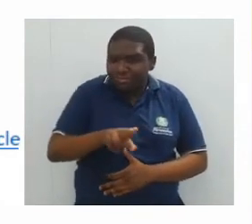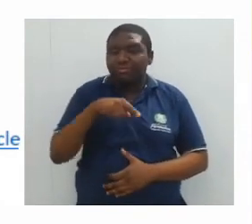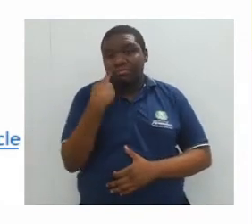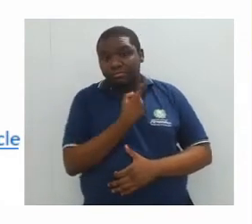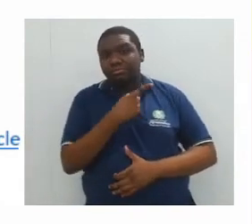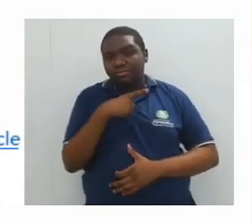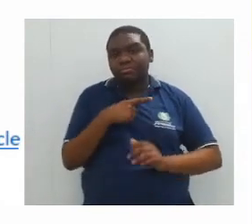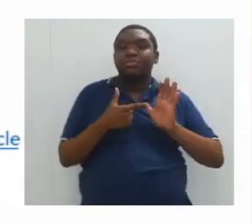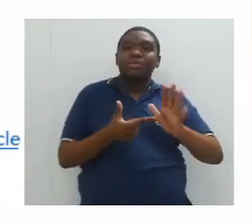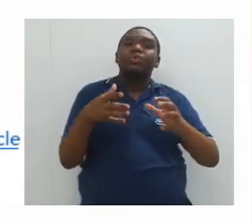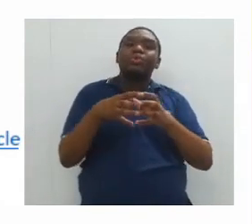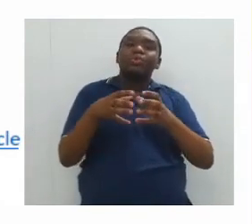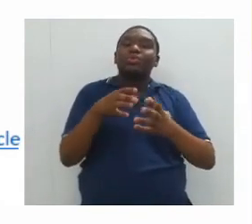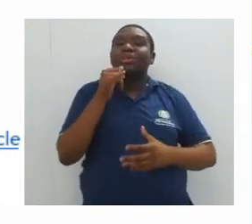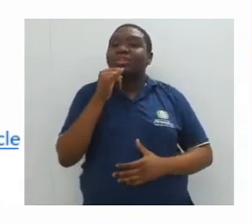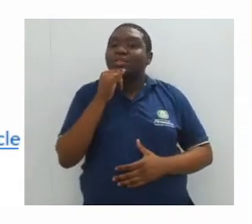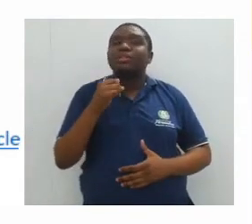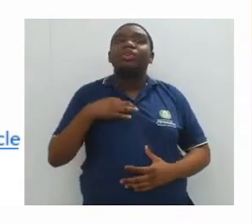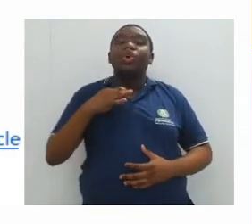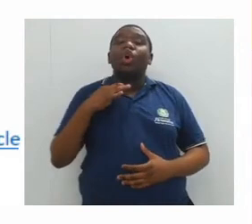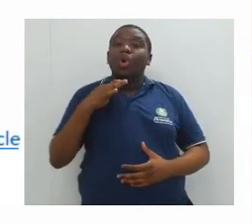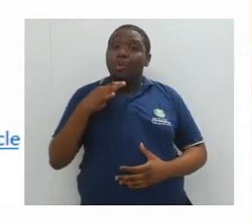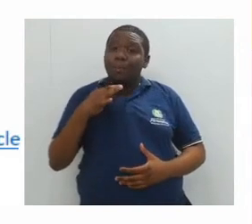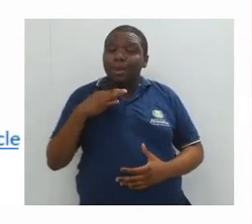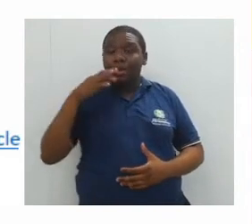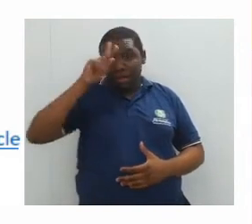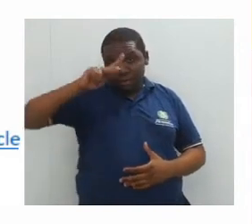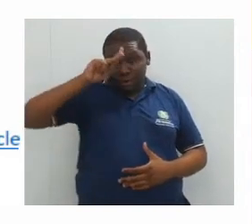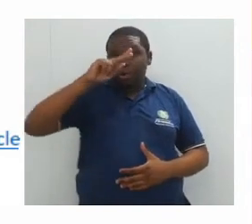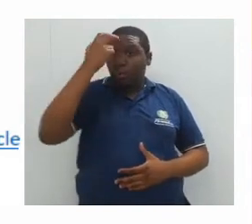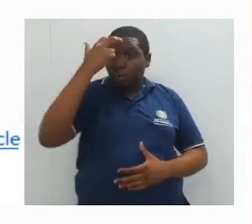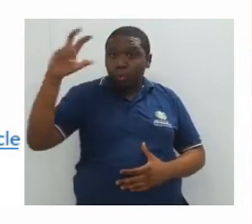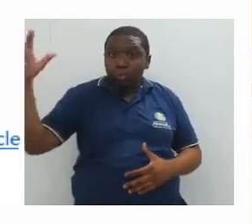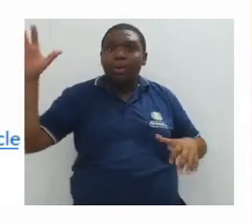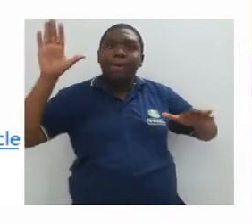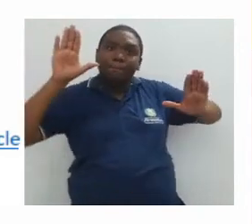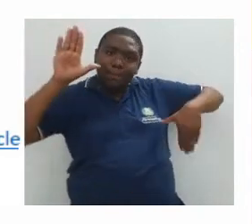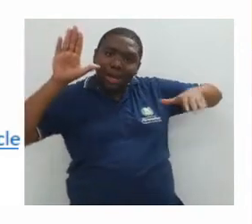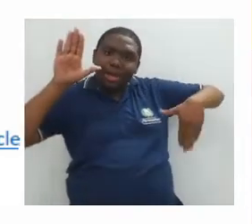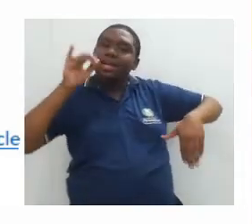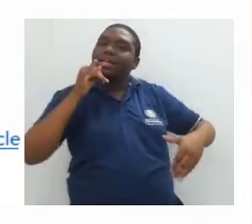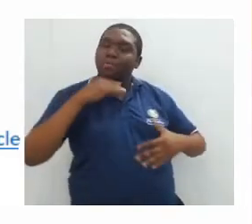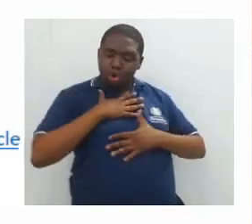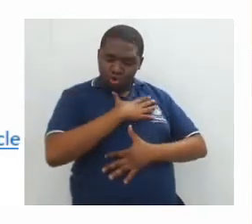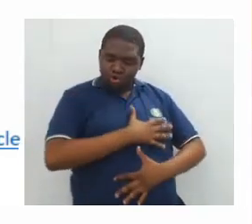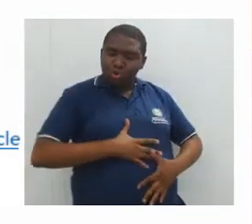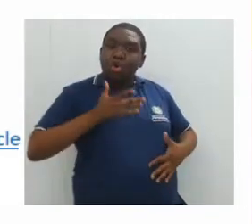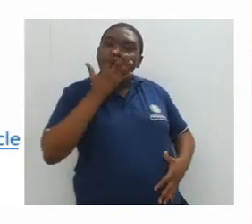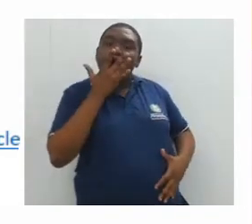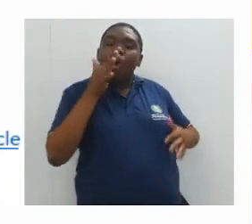uma apresentação de um grupo de corpo, são roupas que remetem à cultura praeira, ou seja, bem